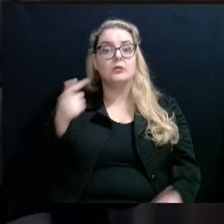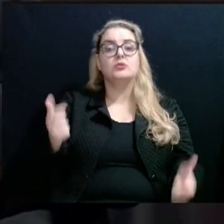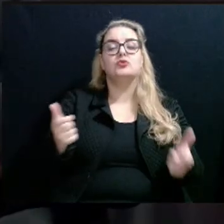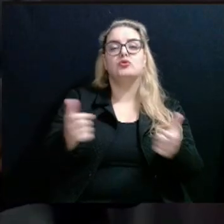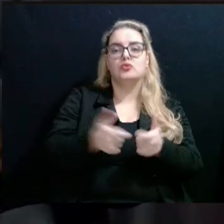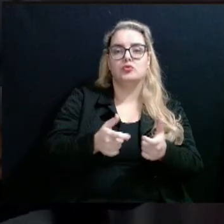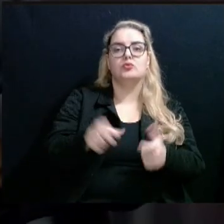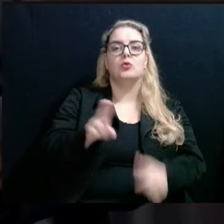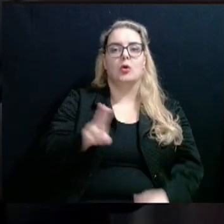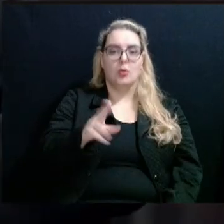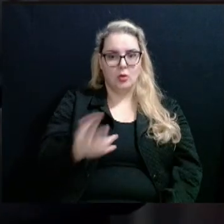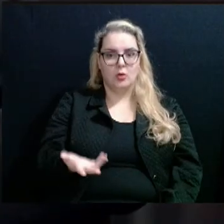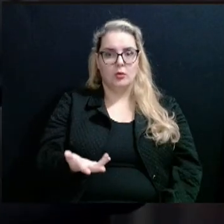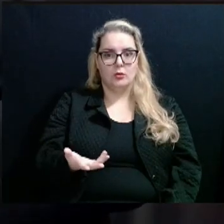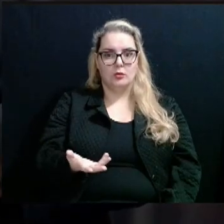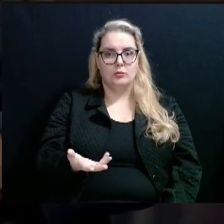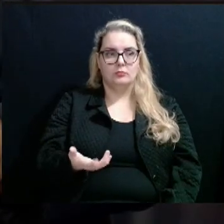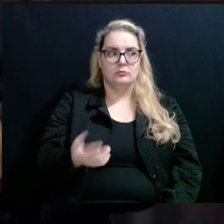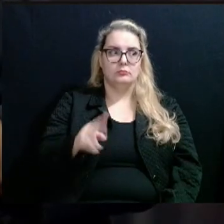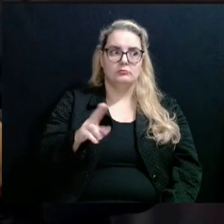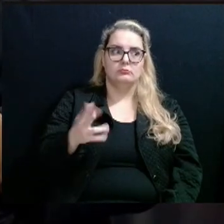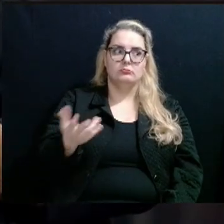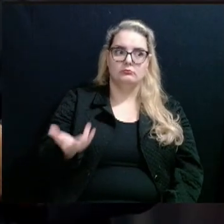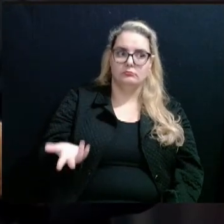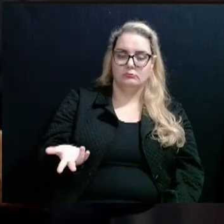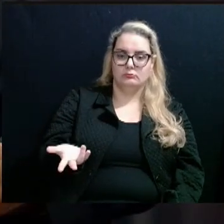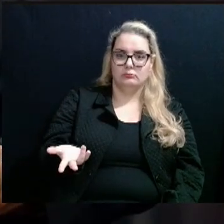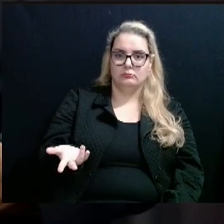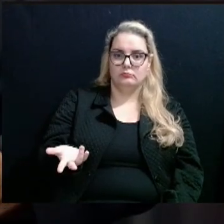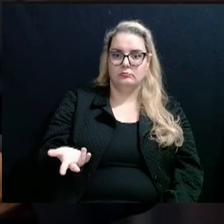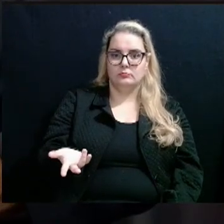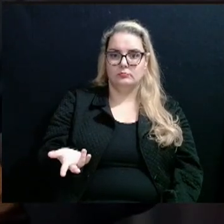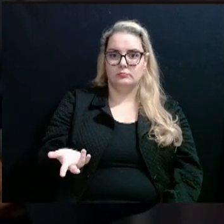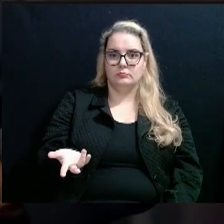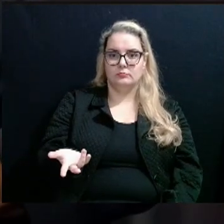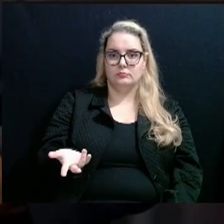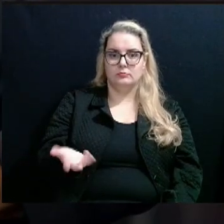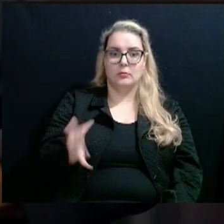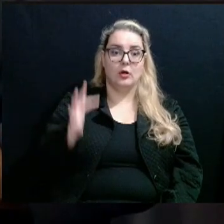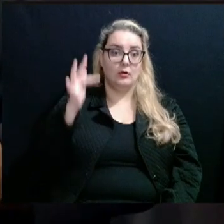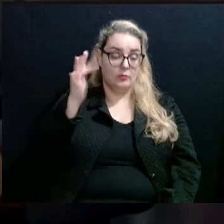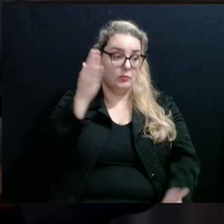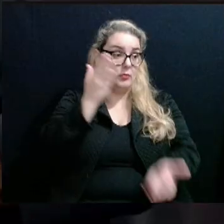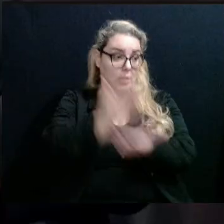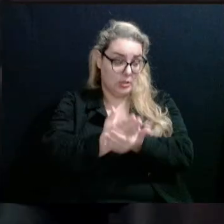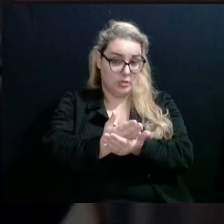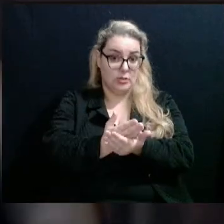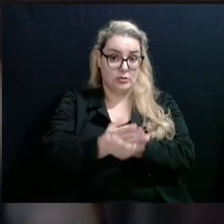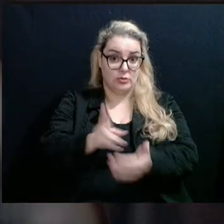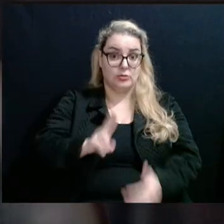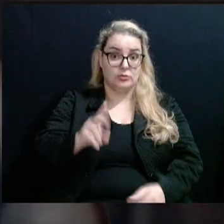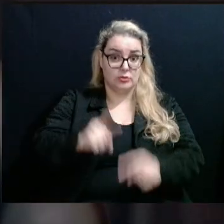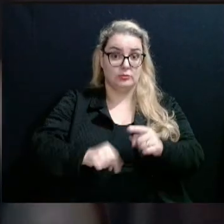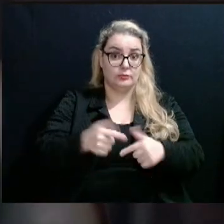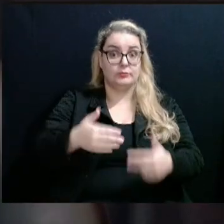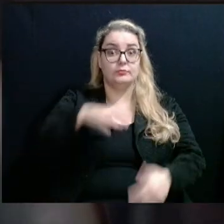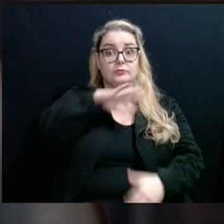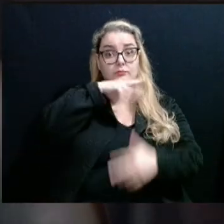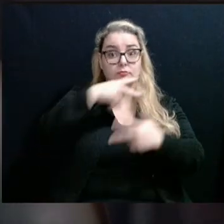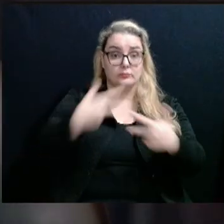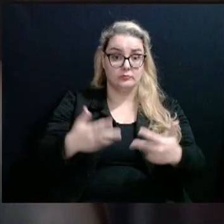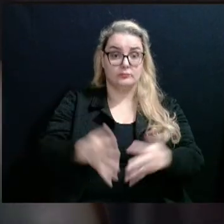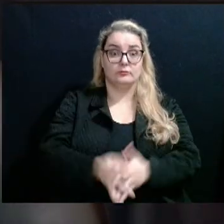consumo ou de você futuramente parar de consumir de produtos animais, porque eu tenho